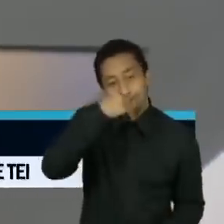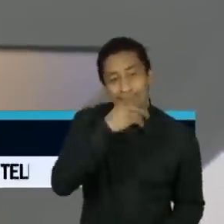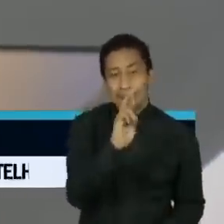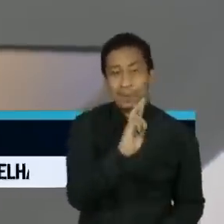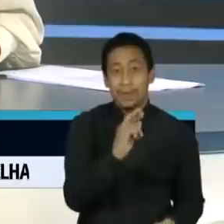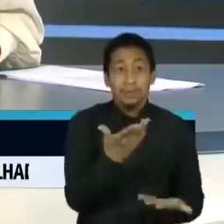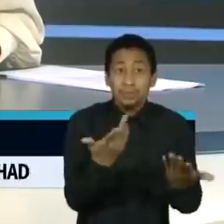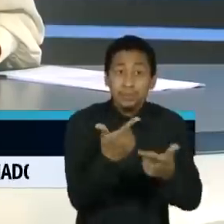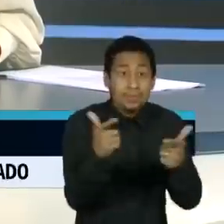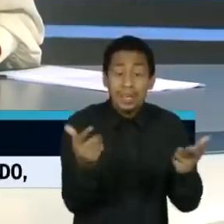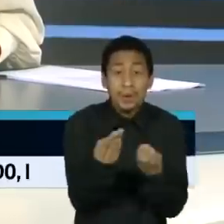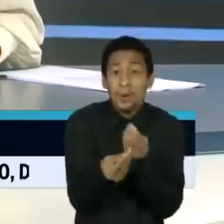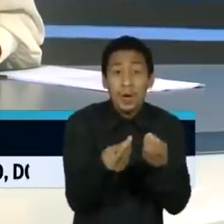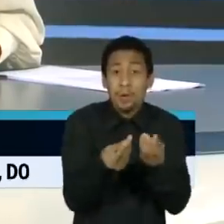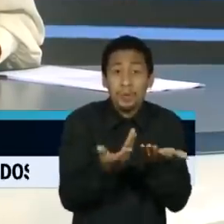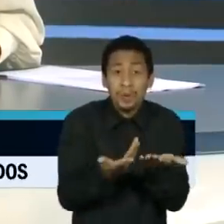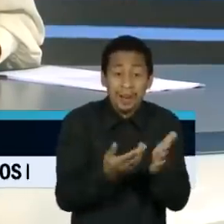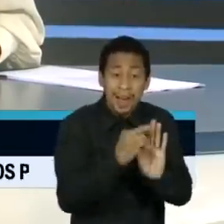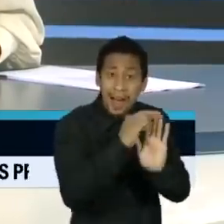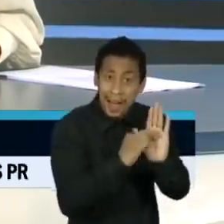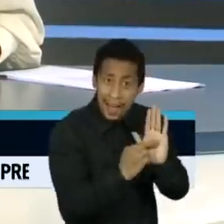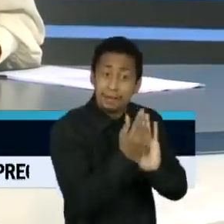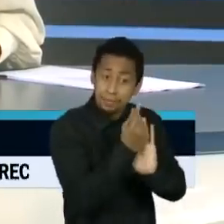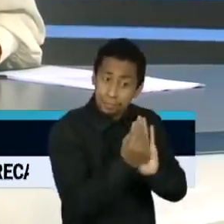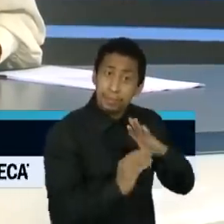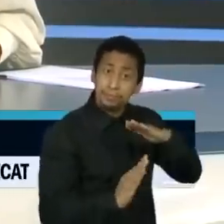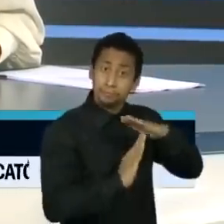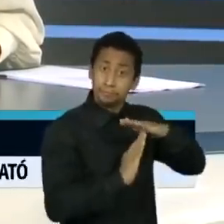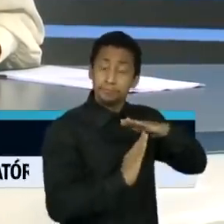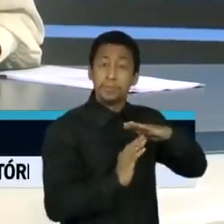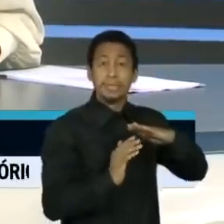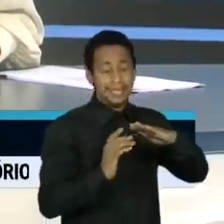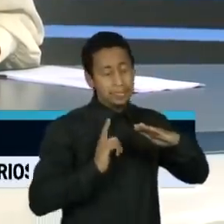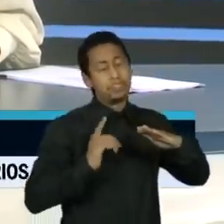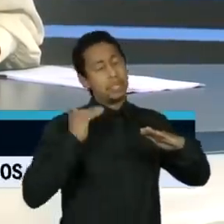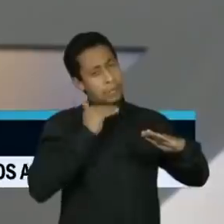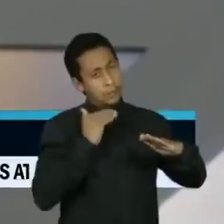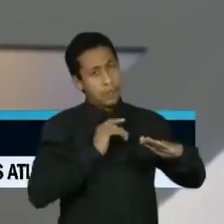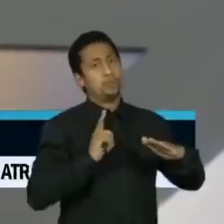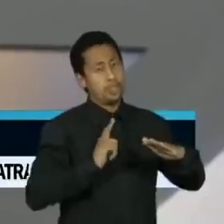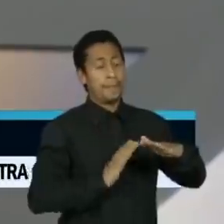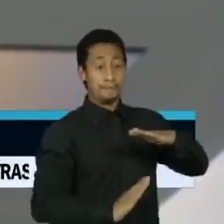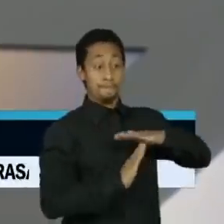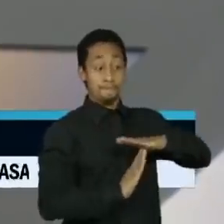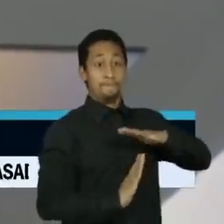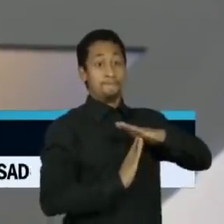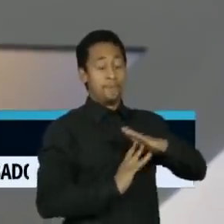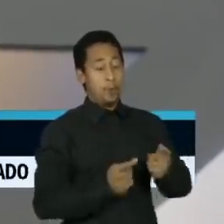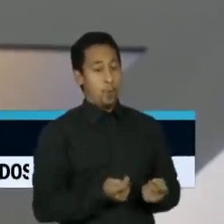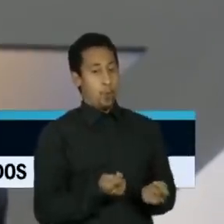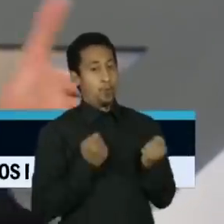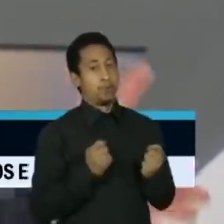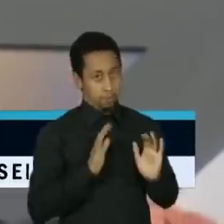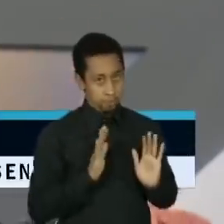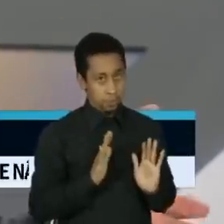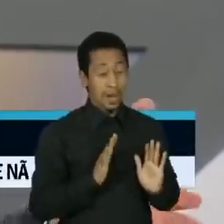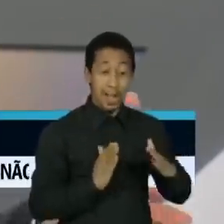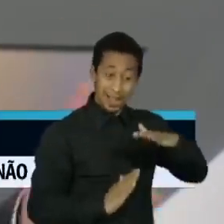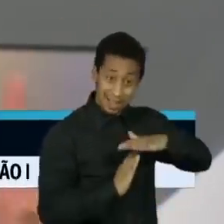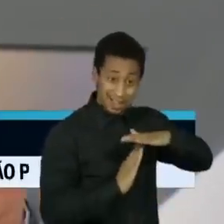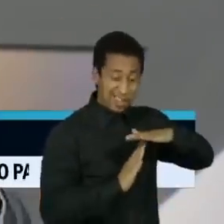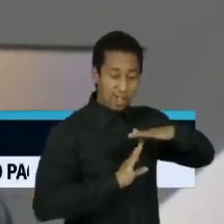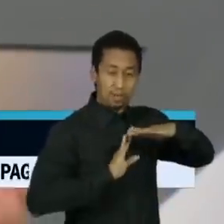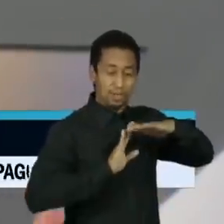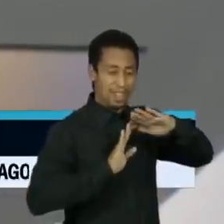vista fiscal. A regra do teto tinha várias imperfeições, mas pelo menos era uma referência. Ao